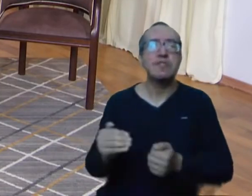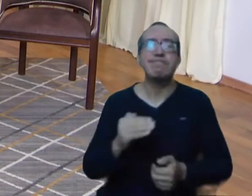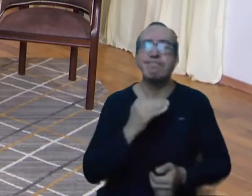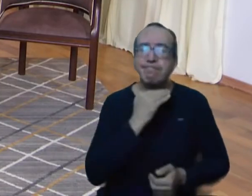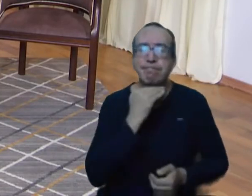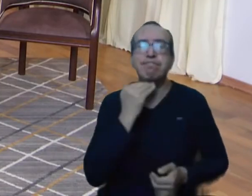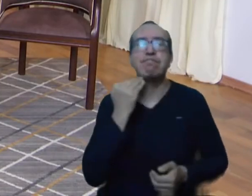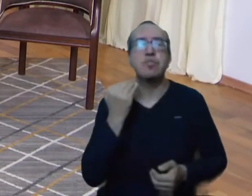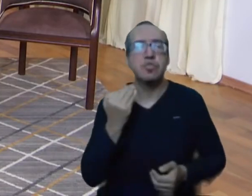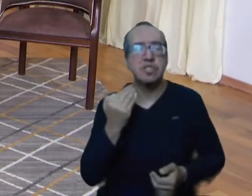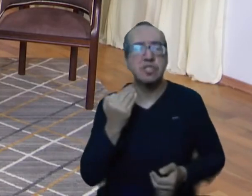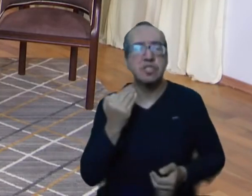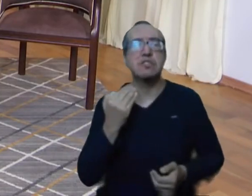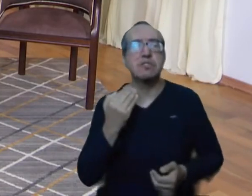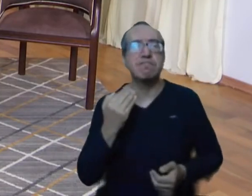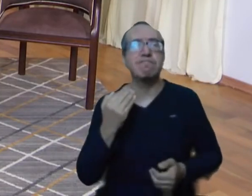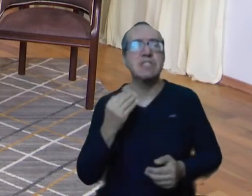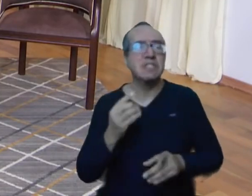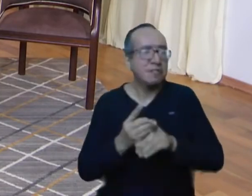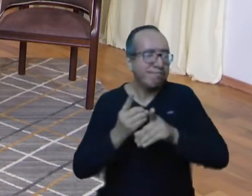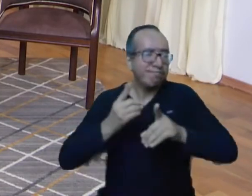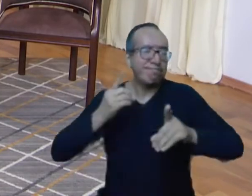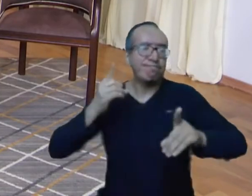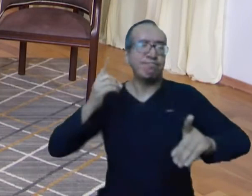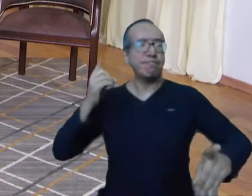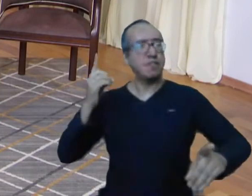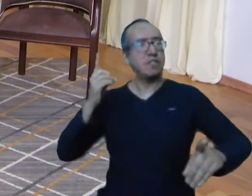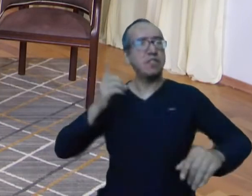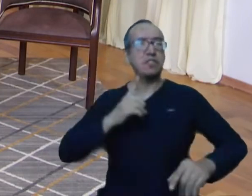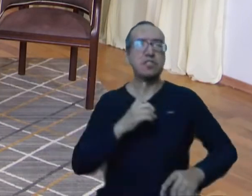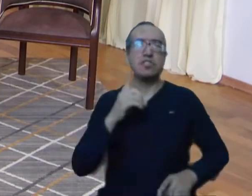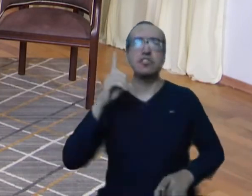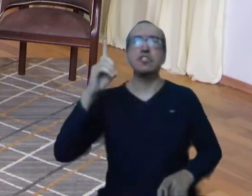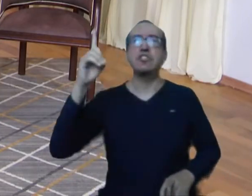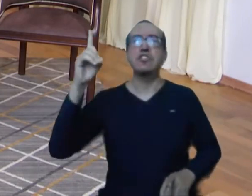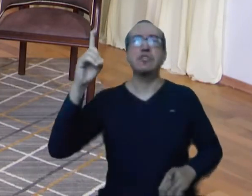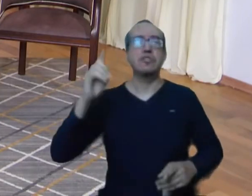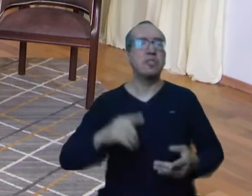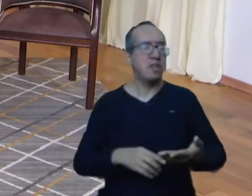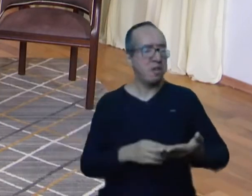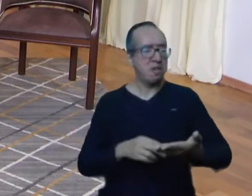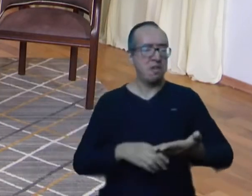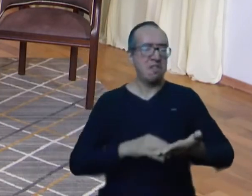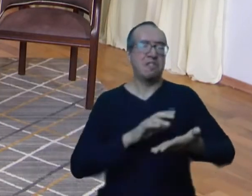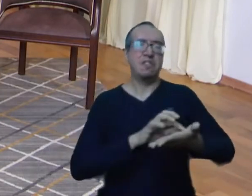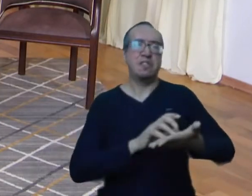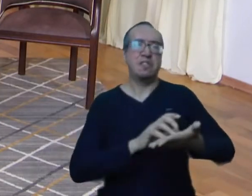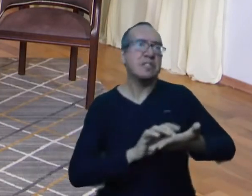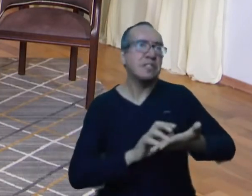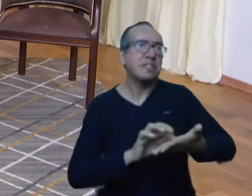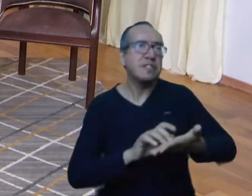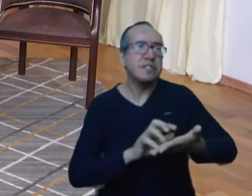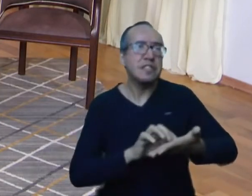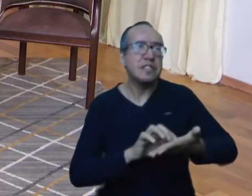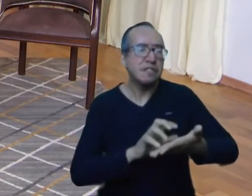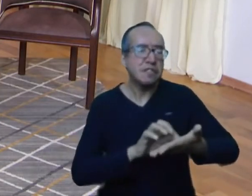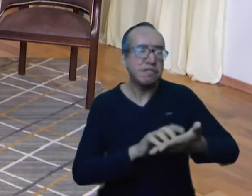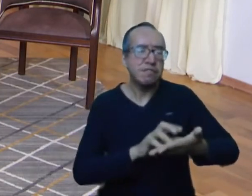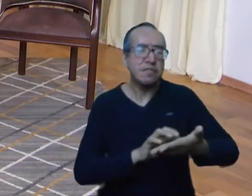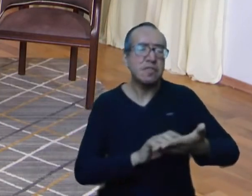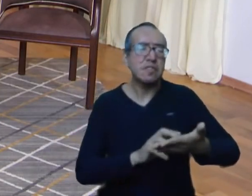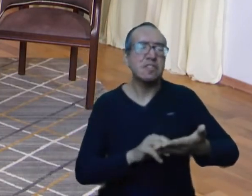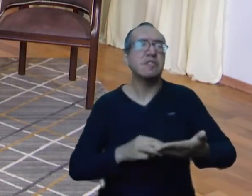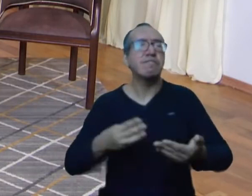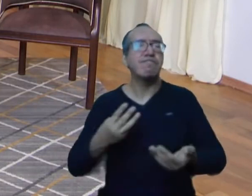vezes você percebeu, através das postagens que ele faz nas redes sociais, que esse jovem está perdendo o interesse pelas